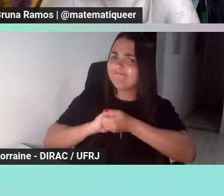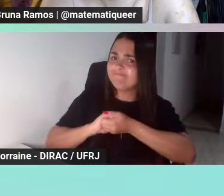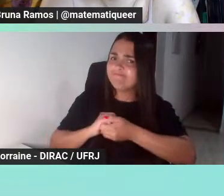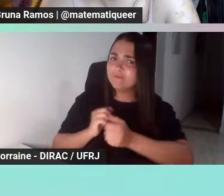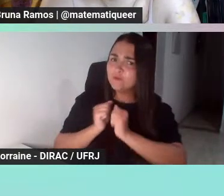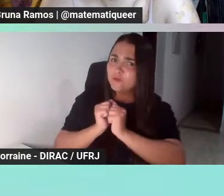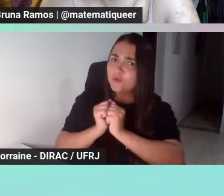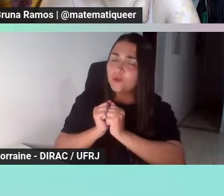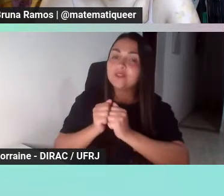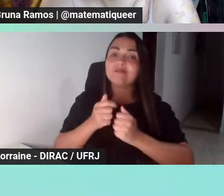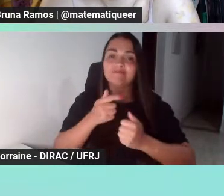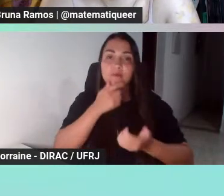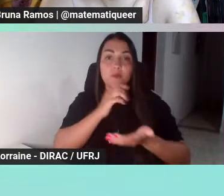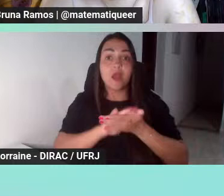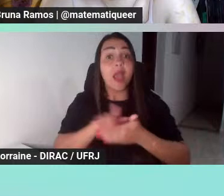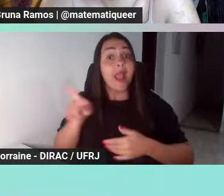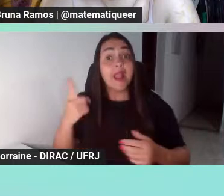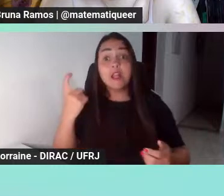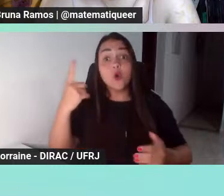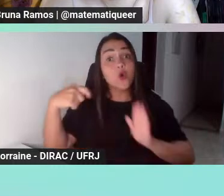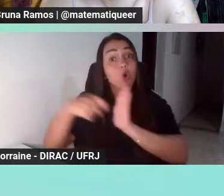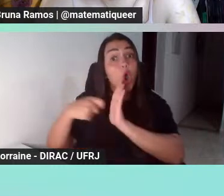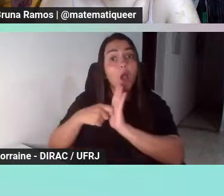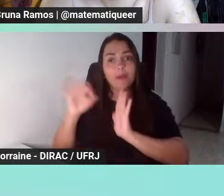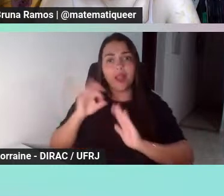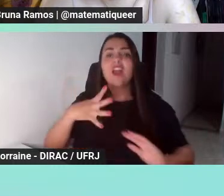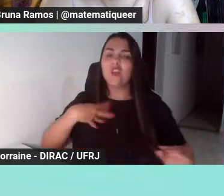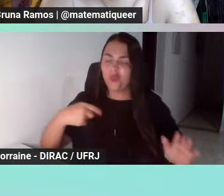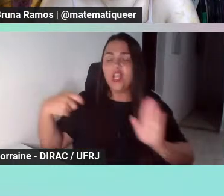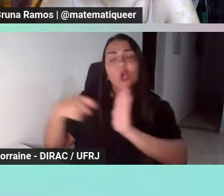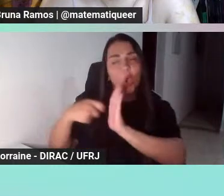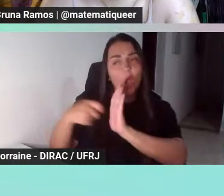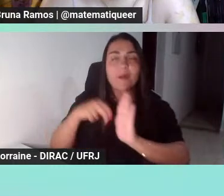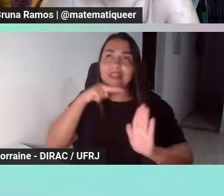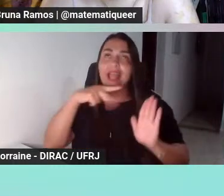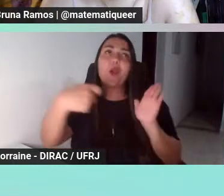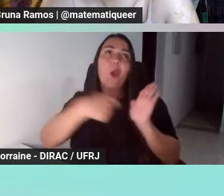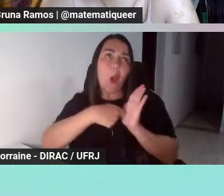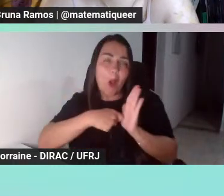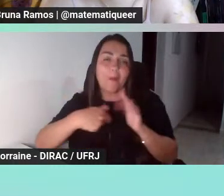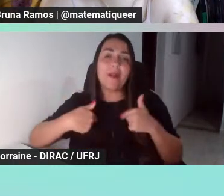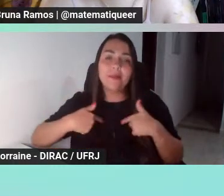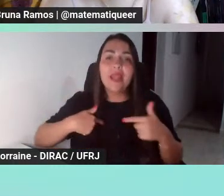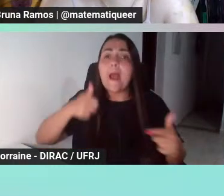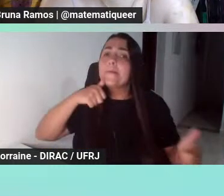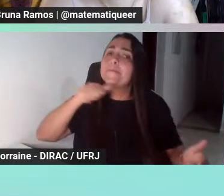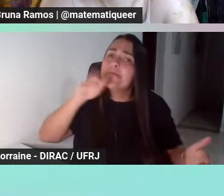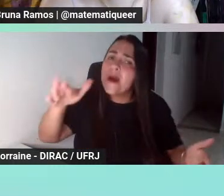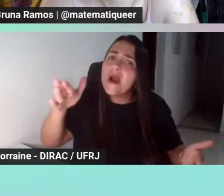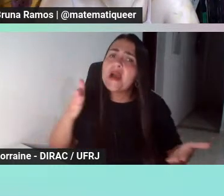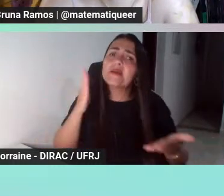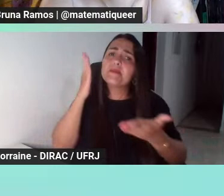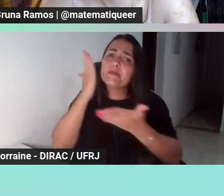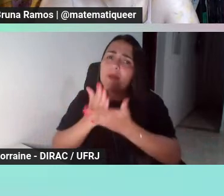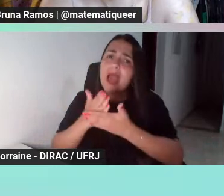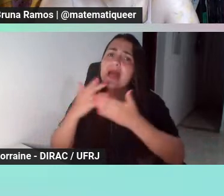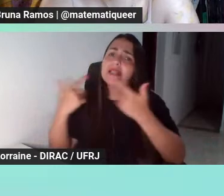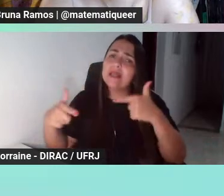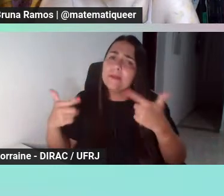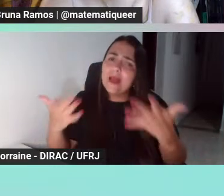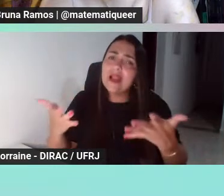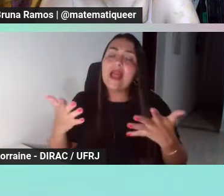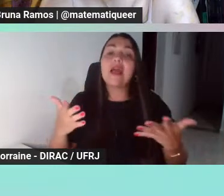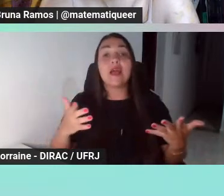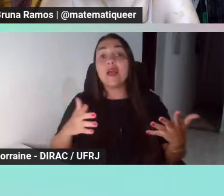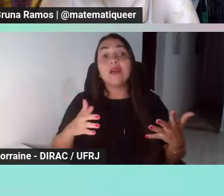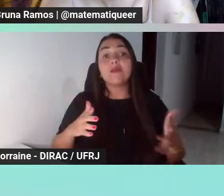o único que não me cobra, sabe? Os filhos cobram, os netos cobram. Mãe, quando para de trabalhar, vai não sei o quê. Eles,